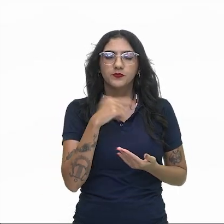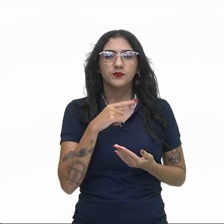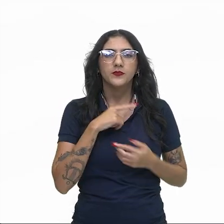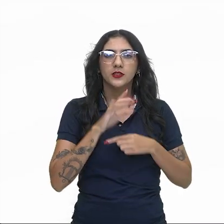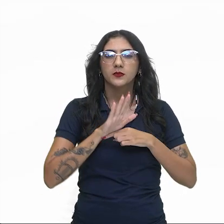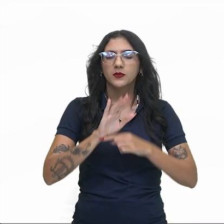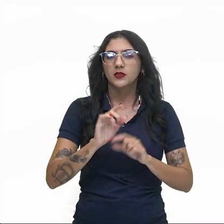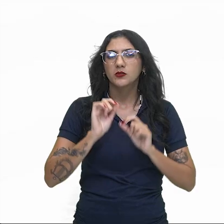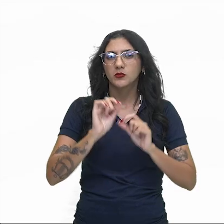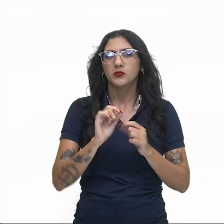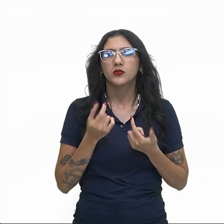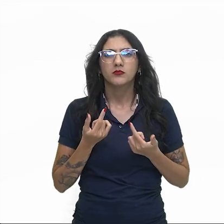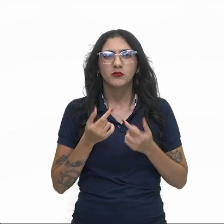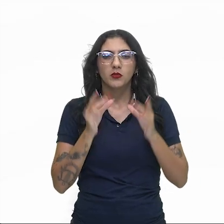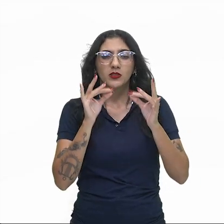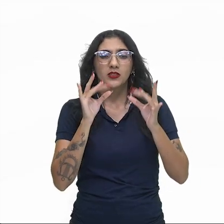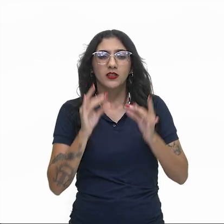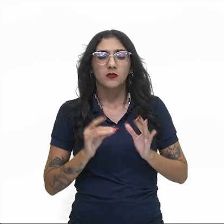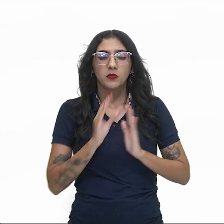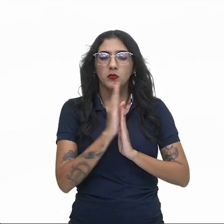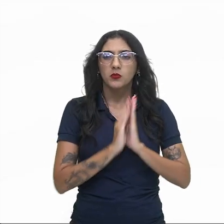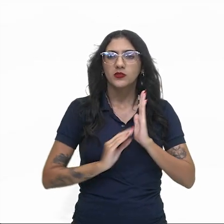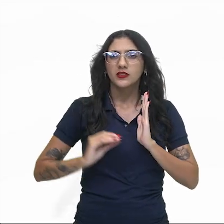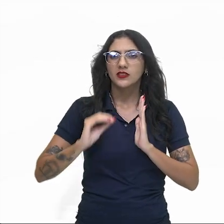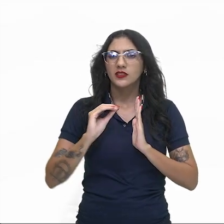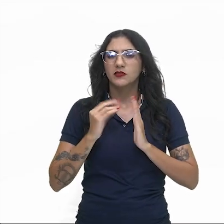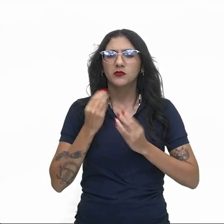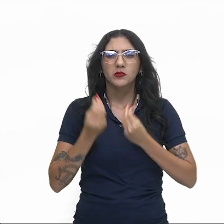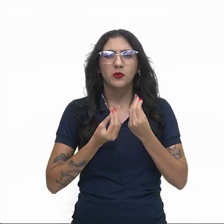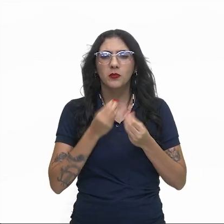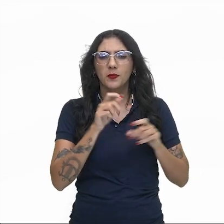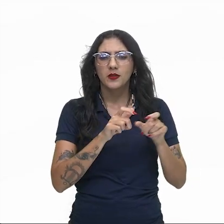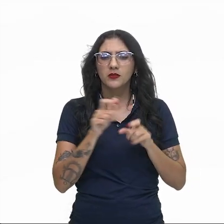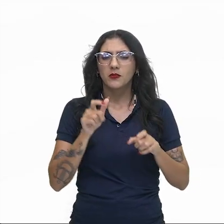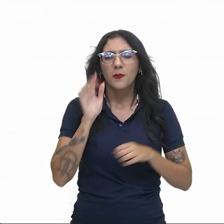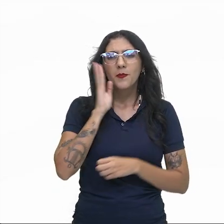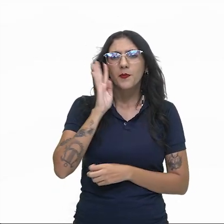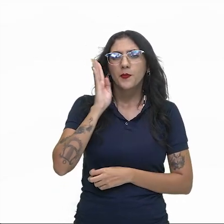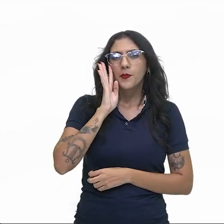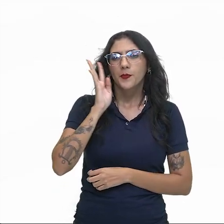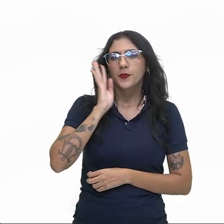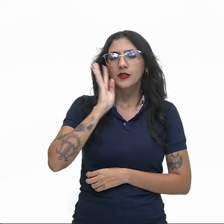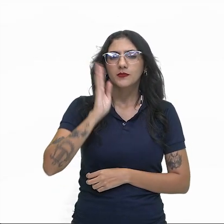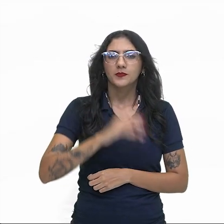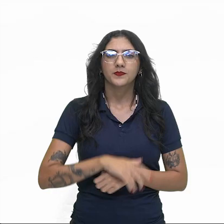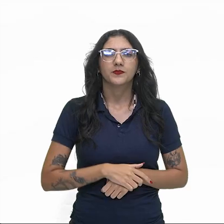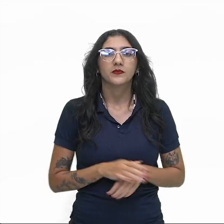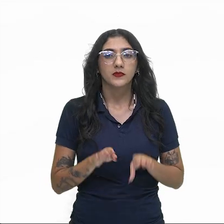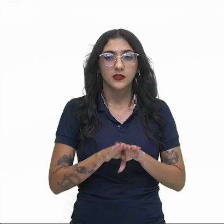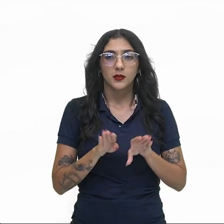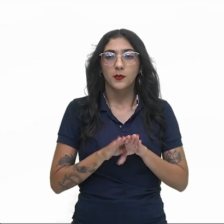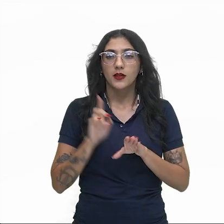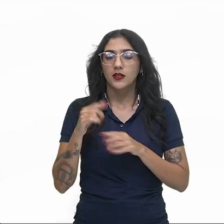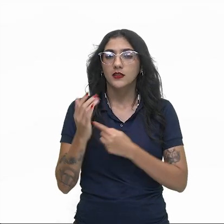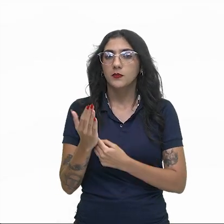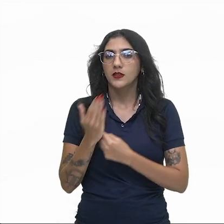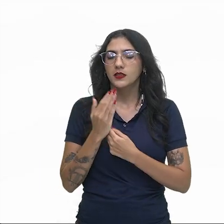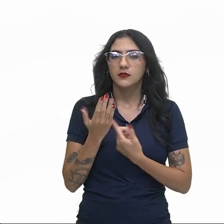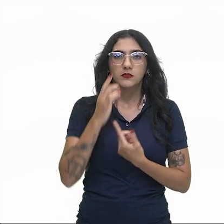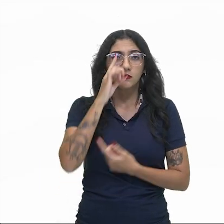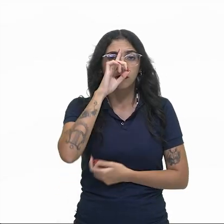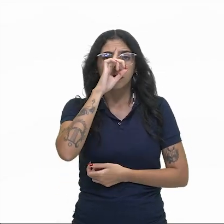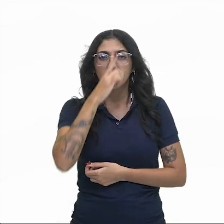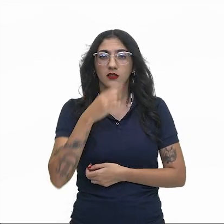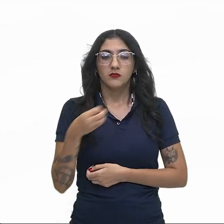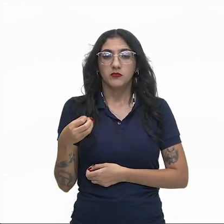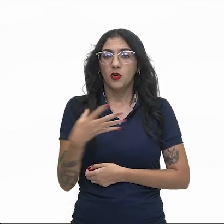a complexidade psicológica dos personagens e está trazendo aí algo inovador, ok?